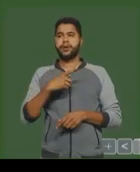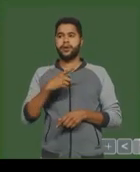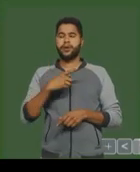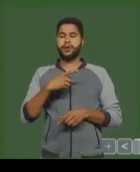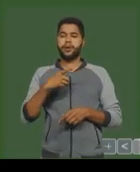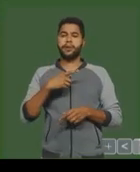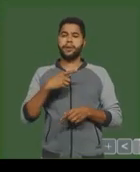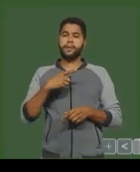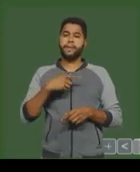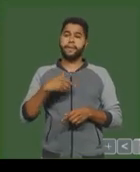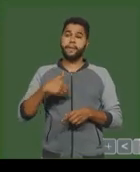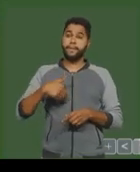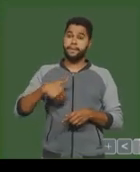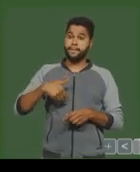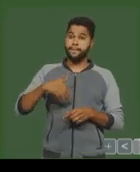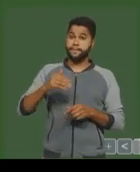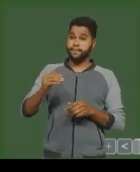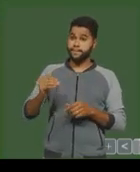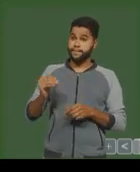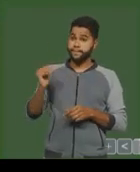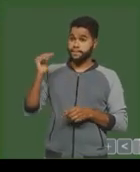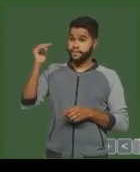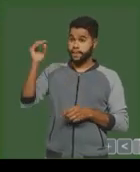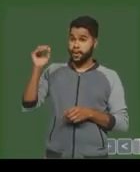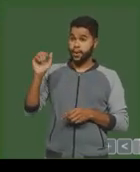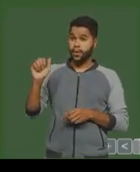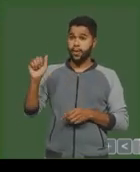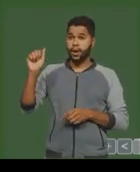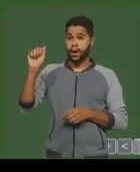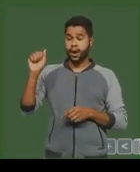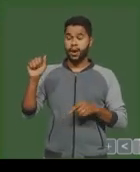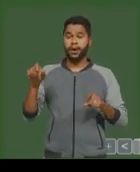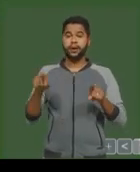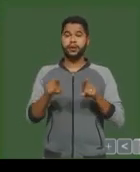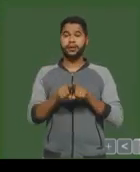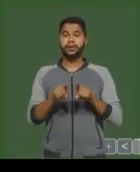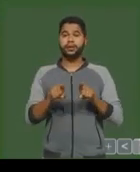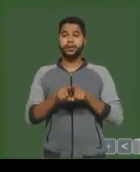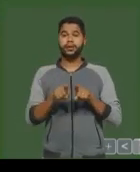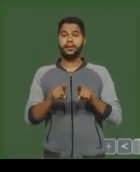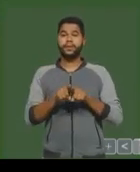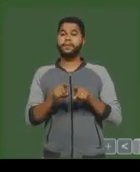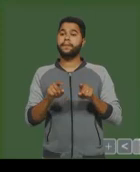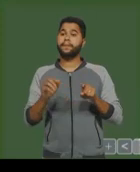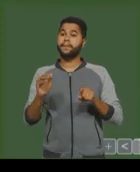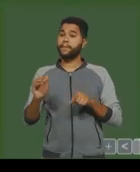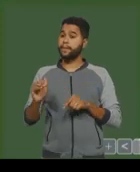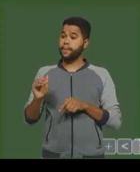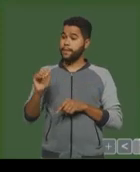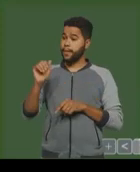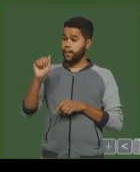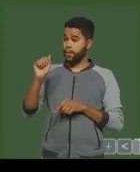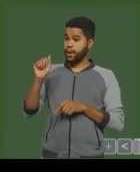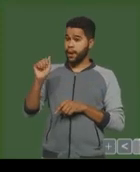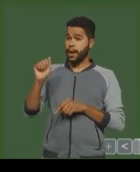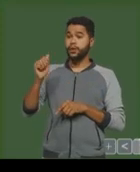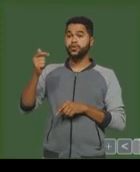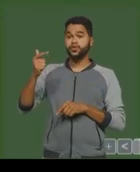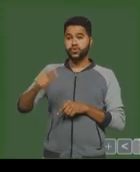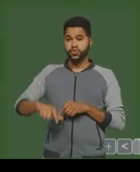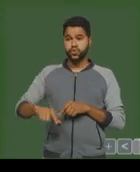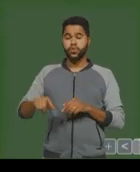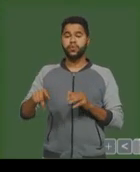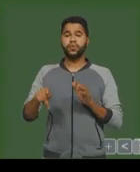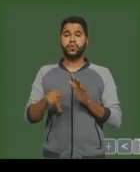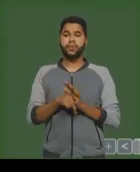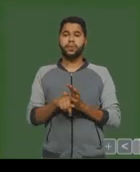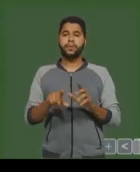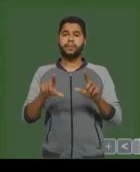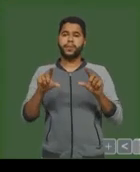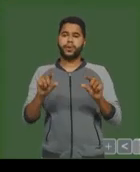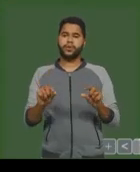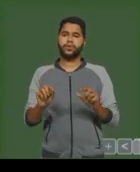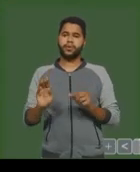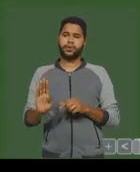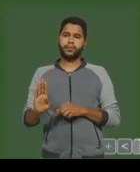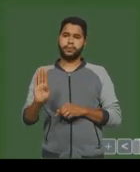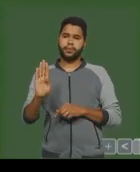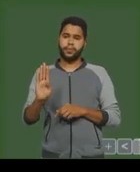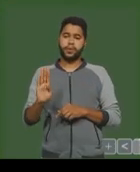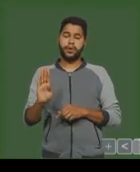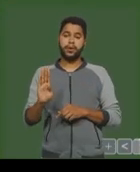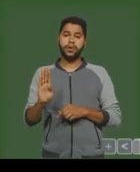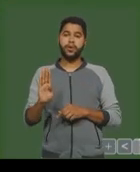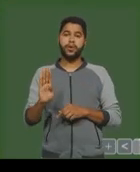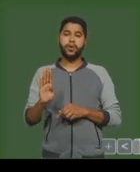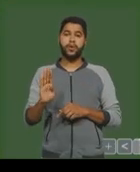parte maior, que é A, assim como a parte maior, que é A de novo, está para a parte menor que B.